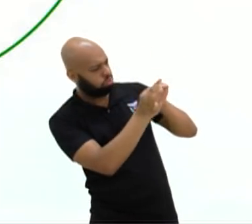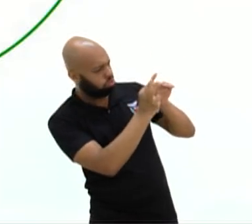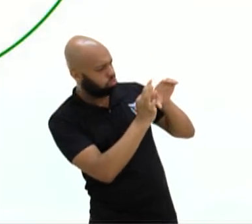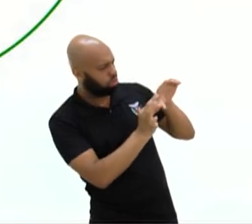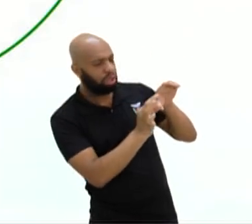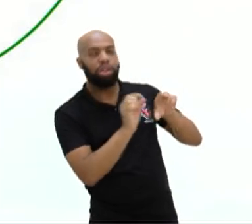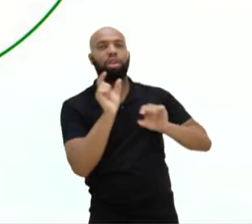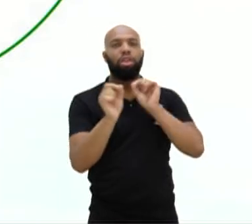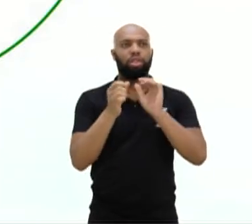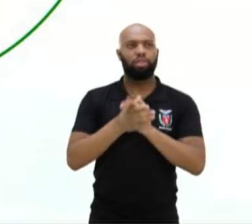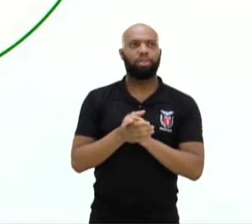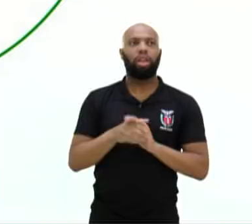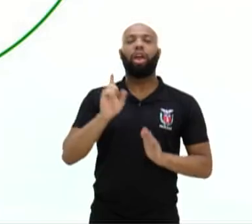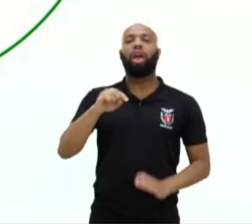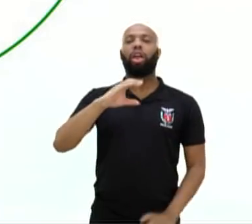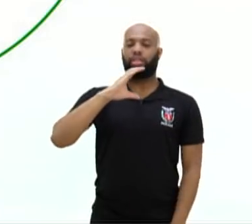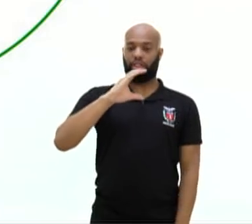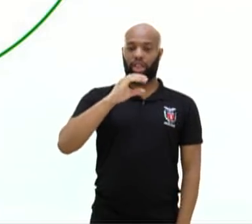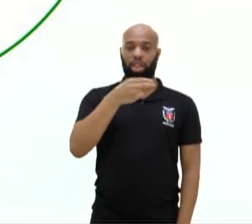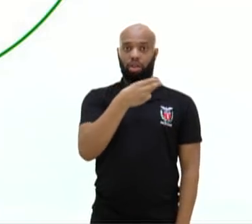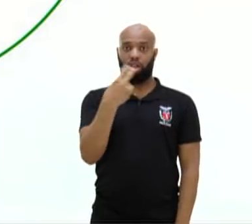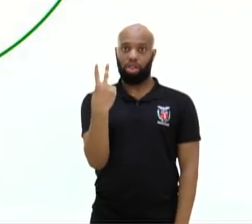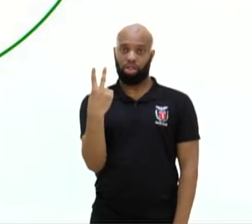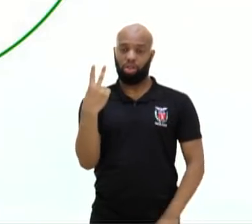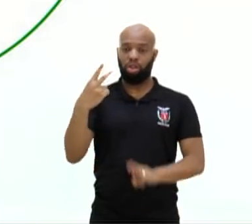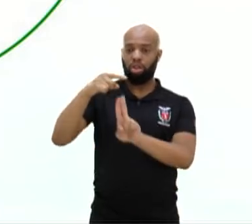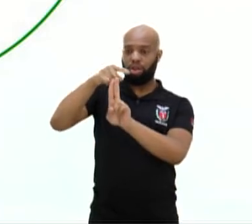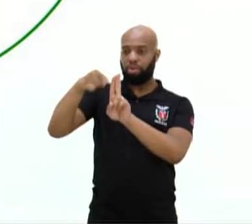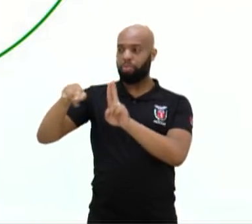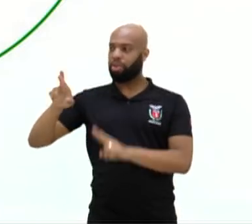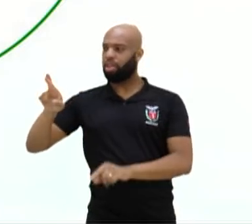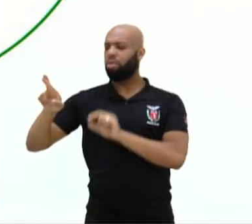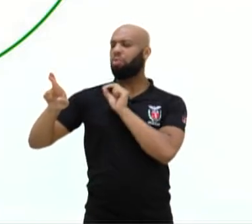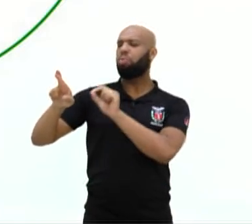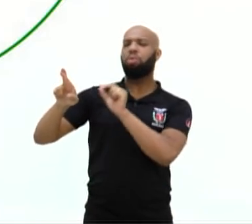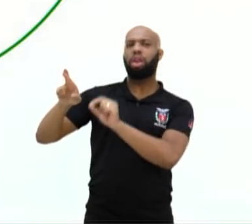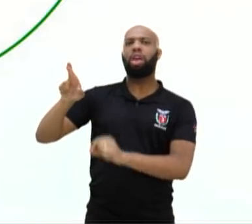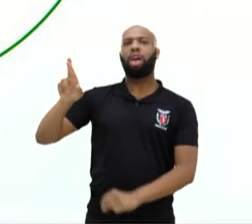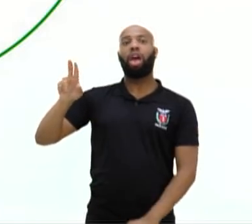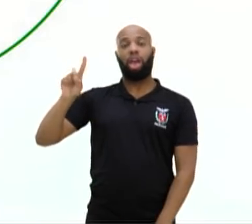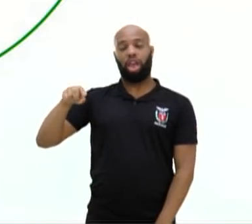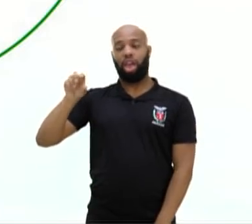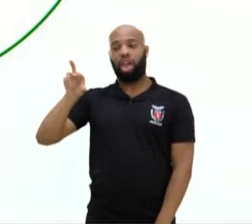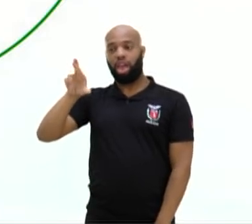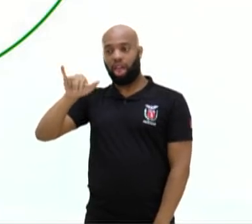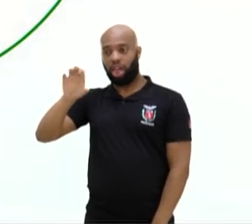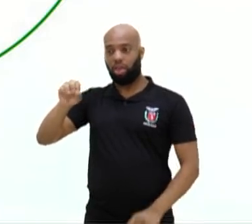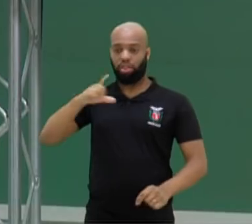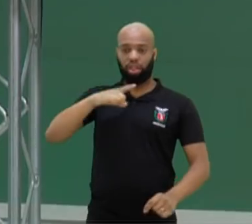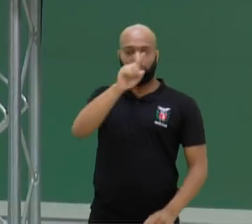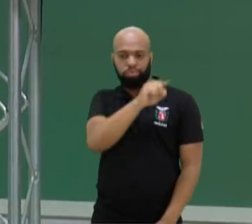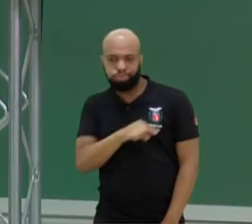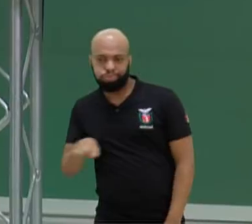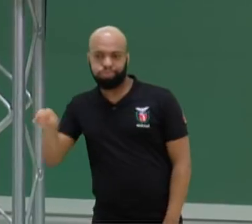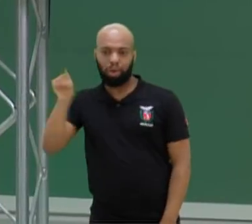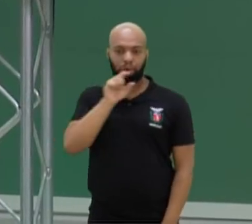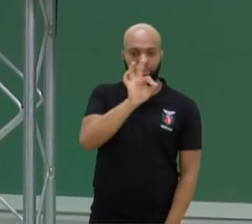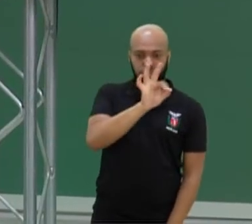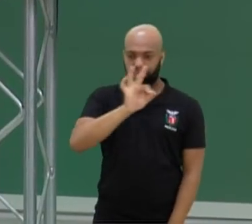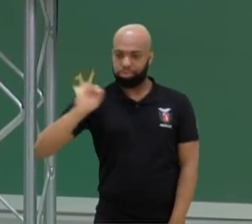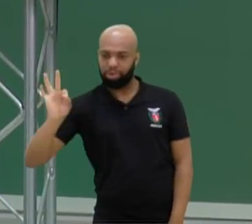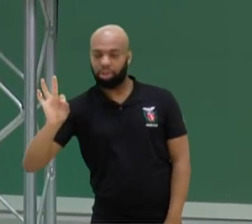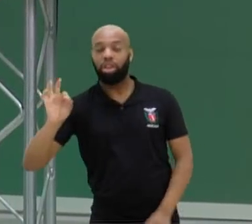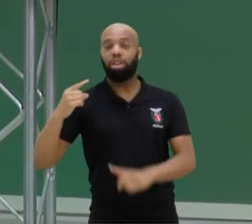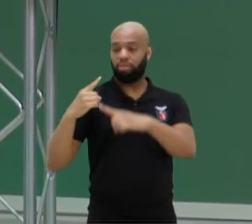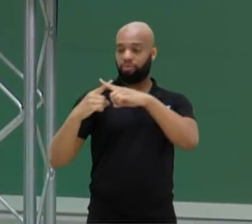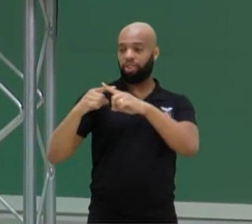Comprimento da circunferência é 2 vezes o raio. Quem que é o raio mesmo, gente? Raio é a distância entre o centro e esses pontos, vezes o π. Eu